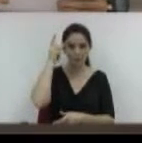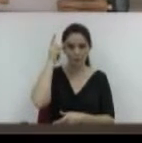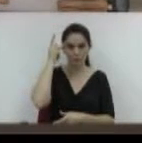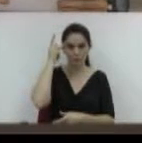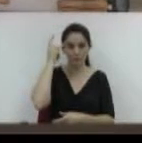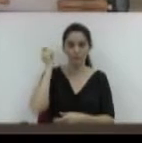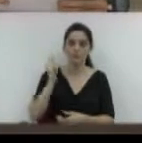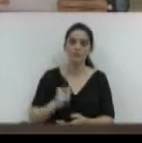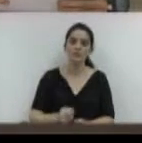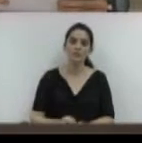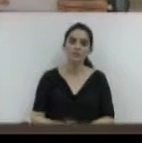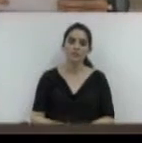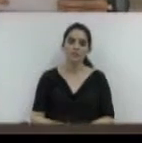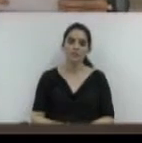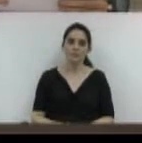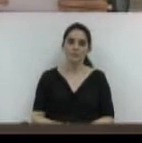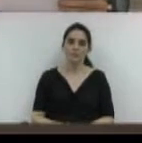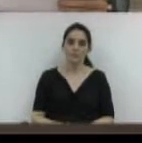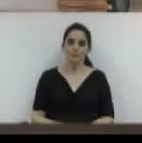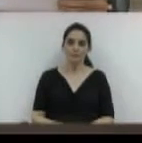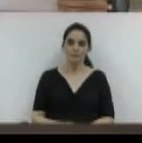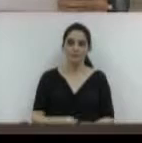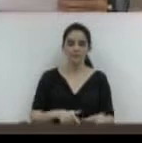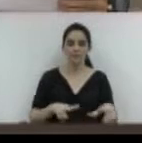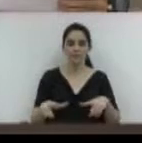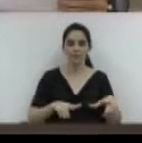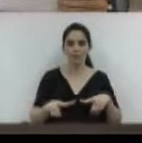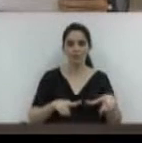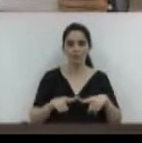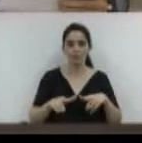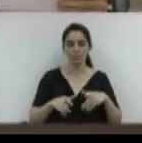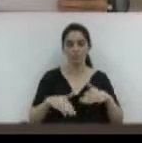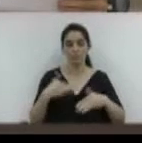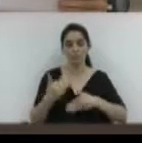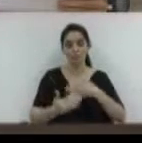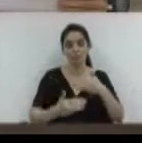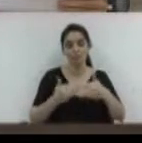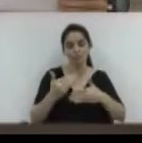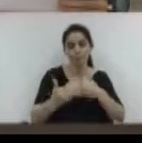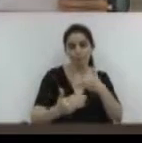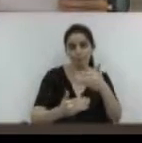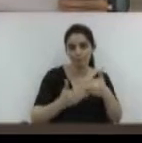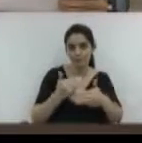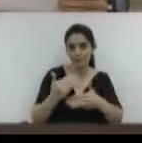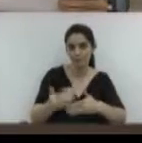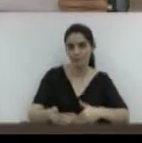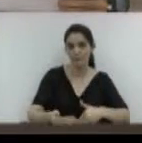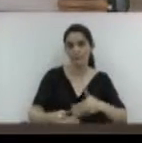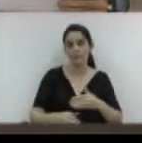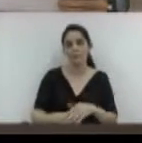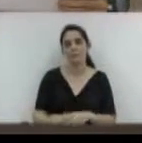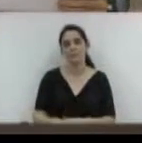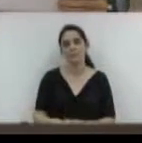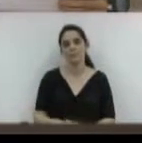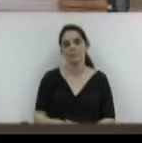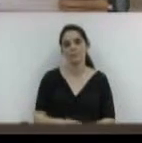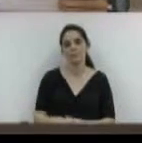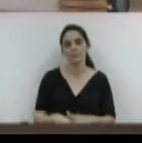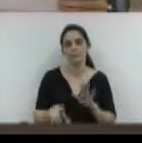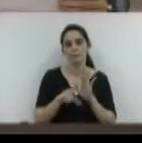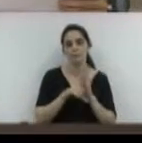prestados de forma contínua darem publicidade da Lei Estadual